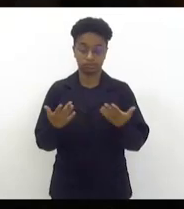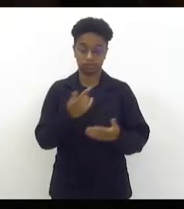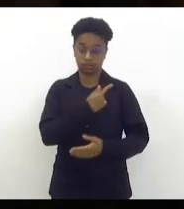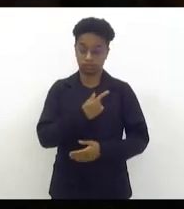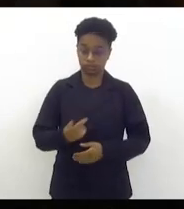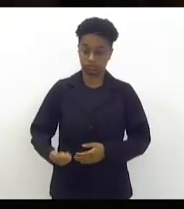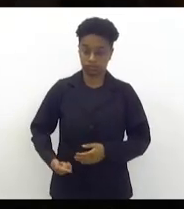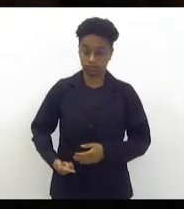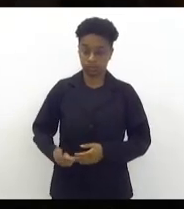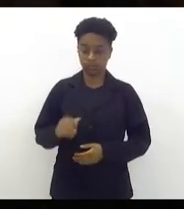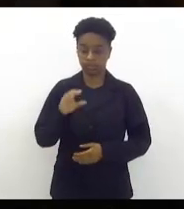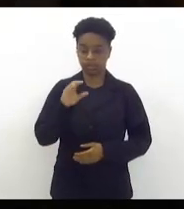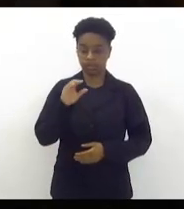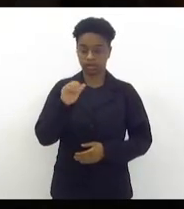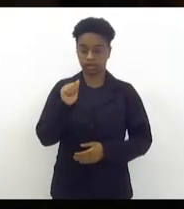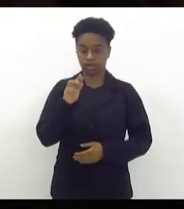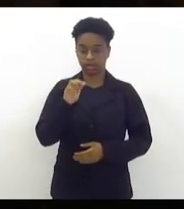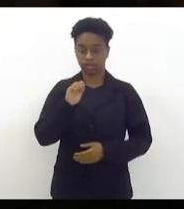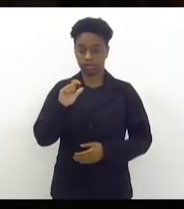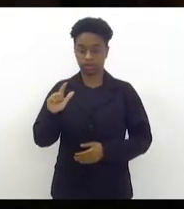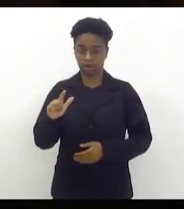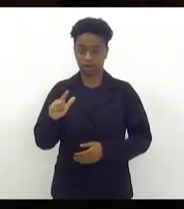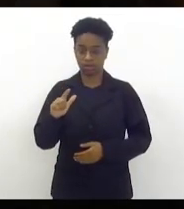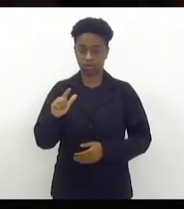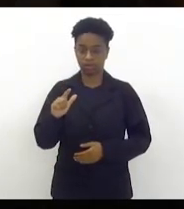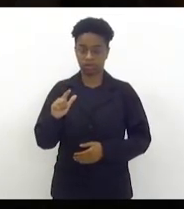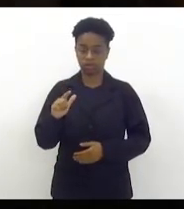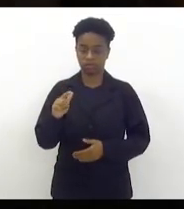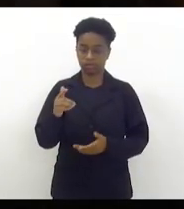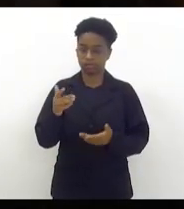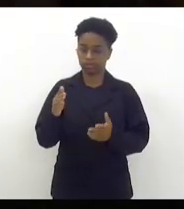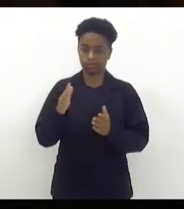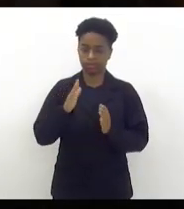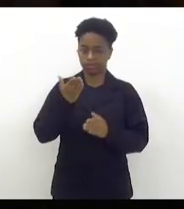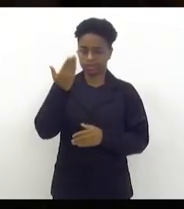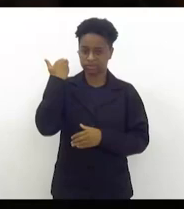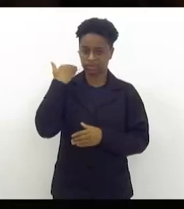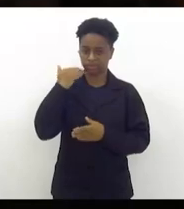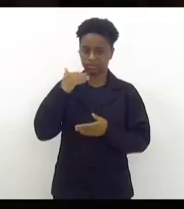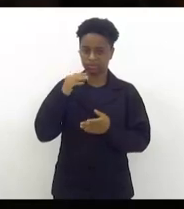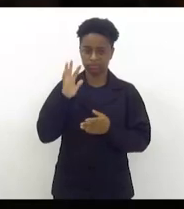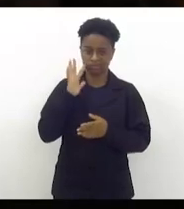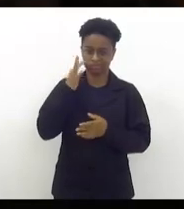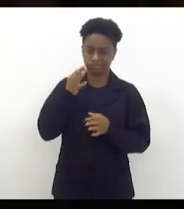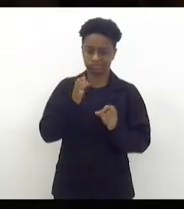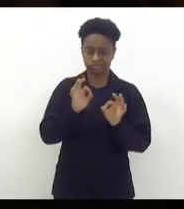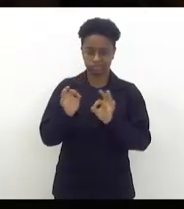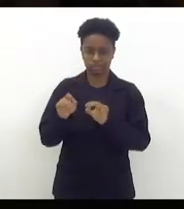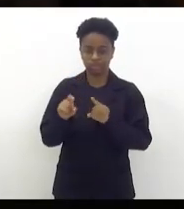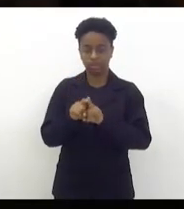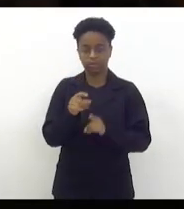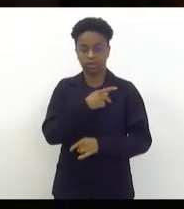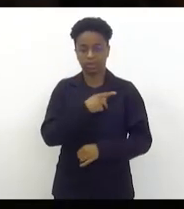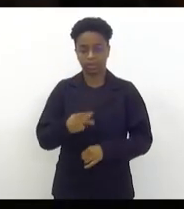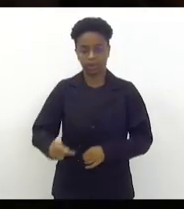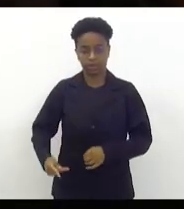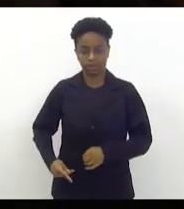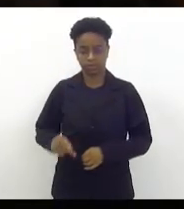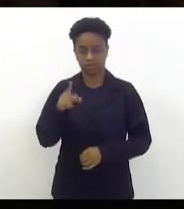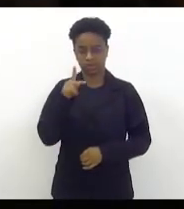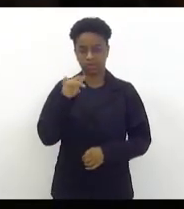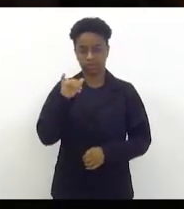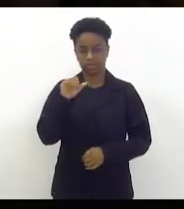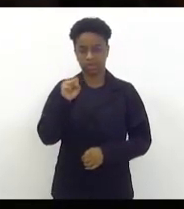Sérgio Cabral não se miscuiu na matéria à época, nem o presidente Pisciani.